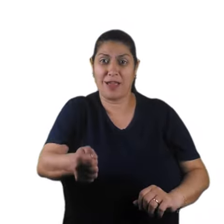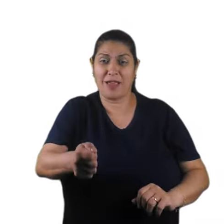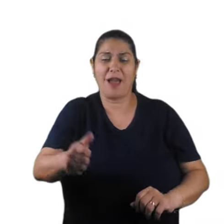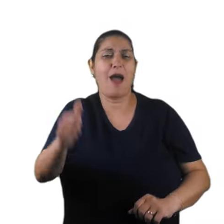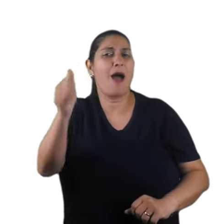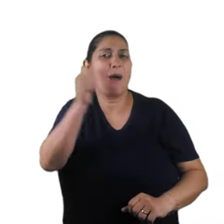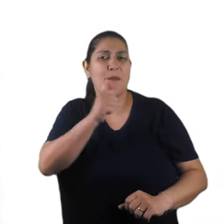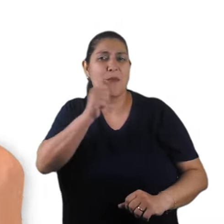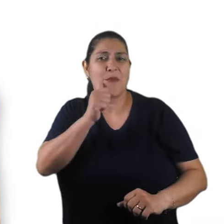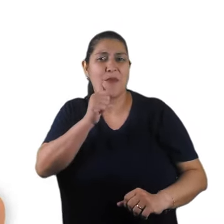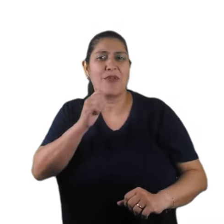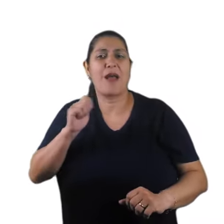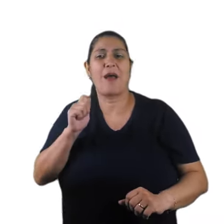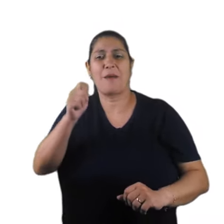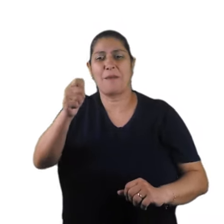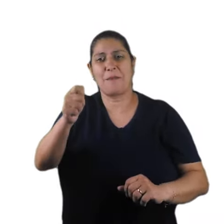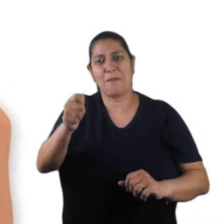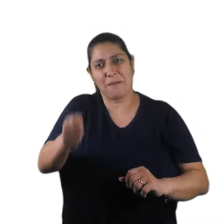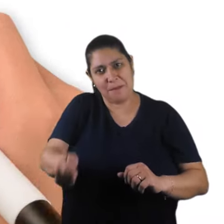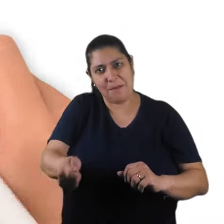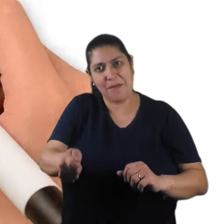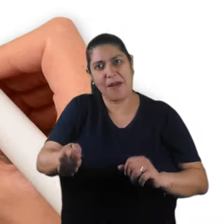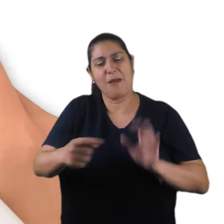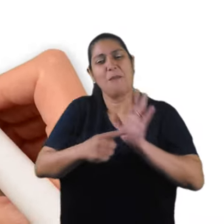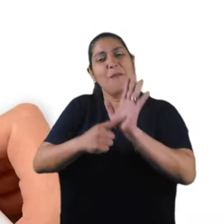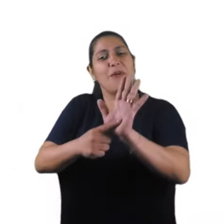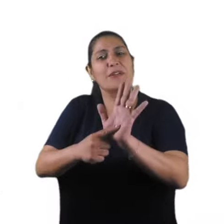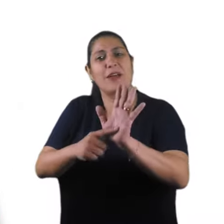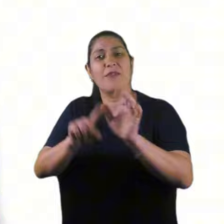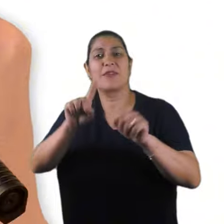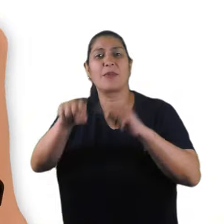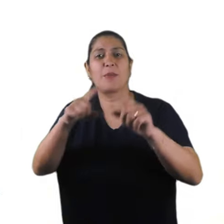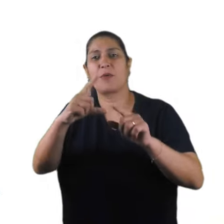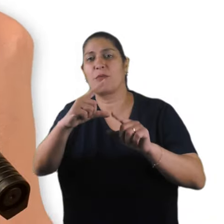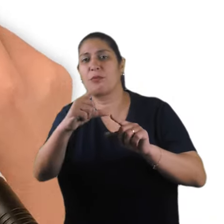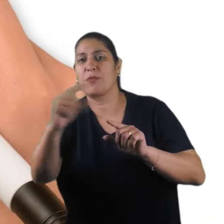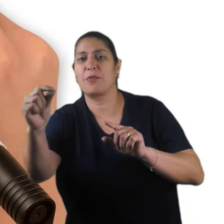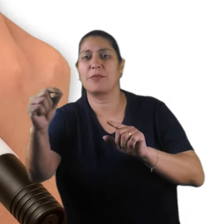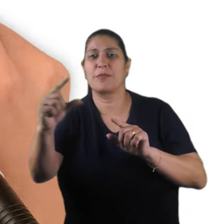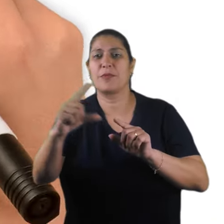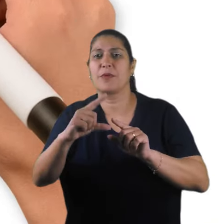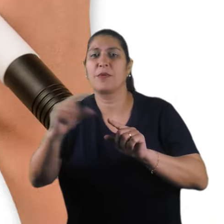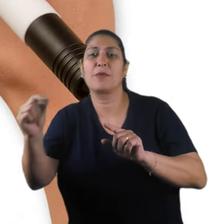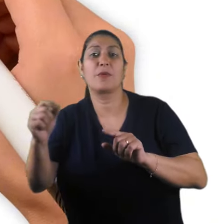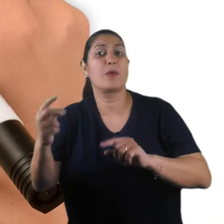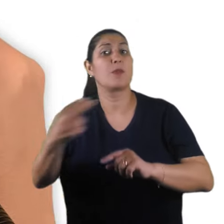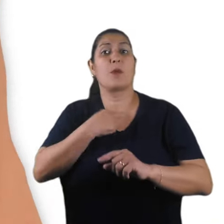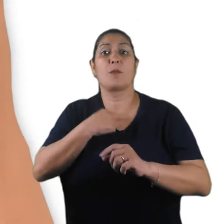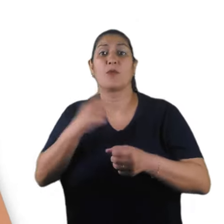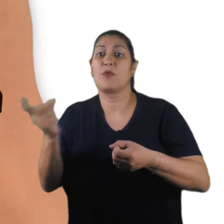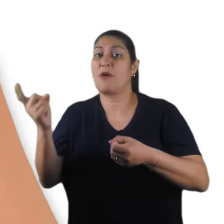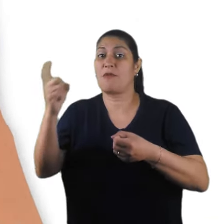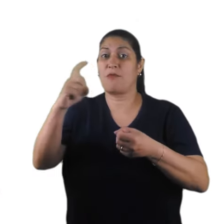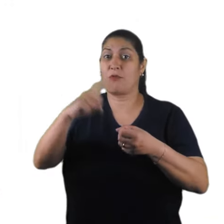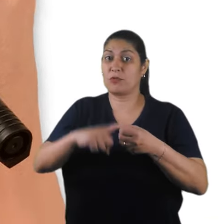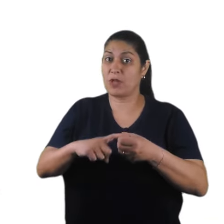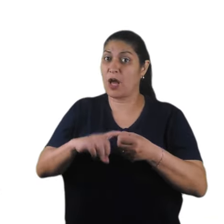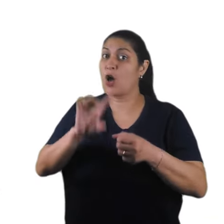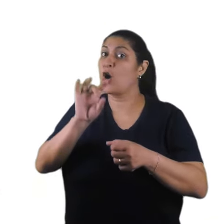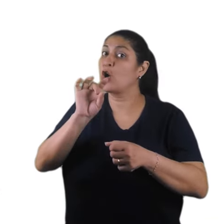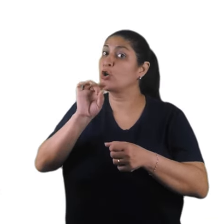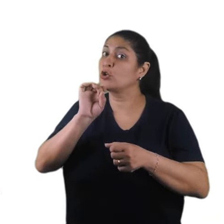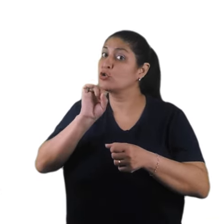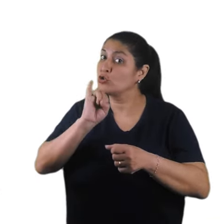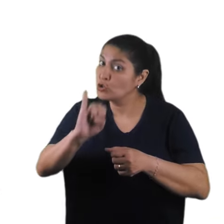a apresentação, as moças eram levadas a uma outra casa do palácio e não poderiam mais ir à presença do